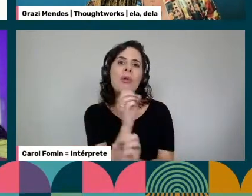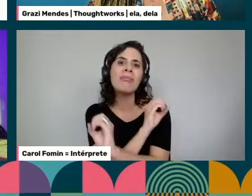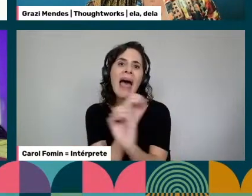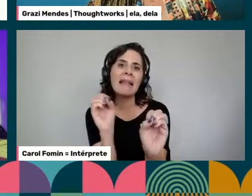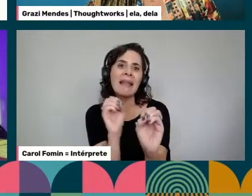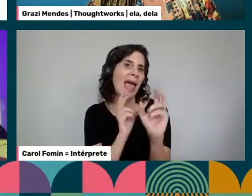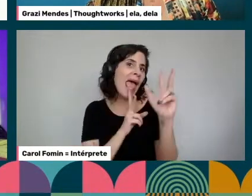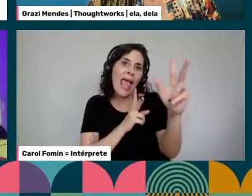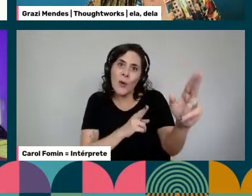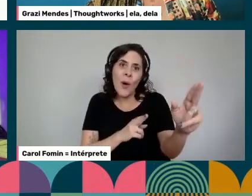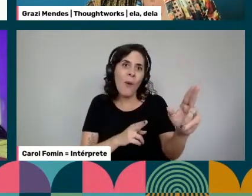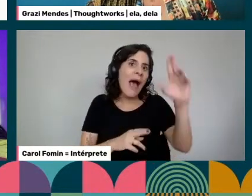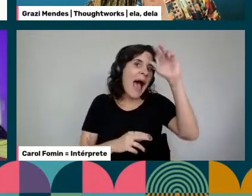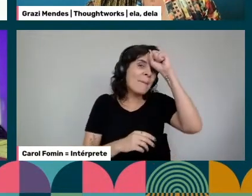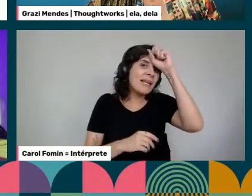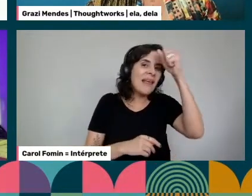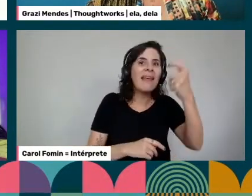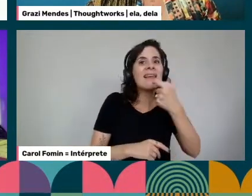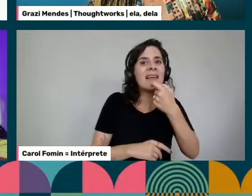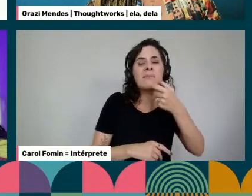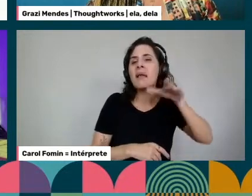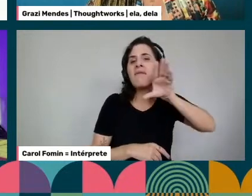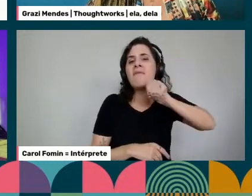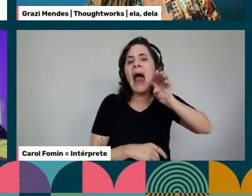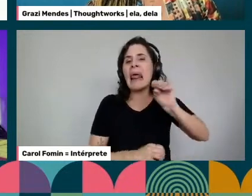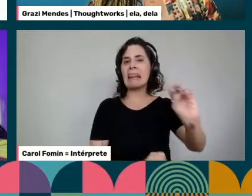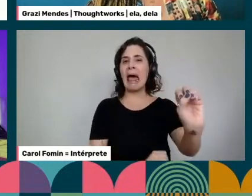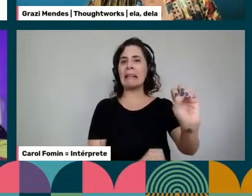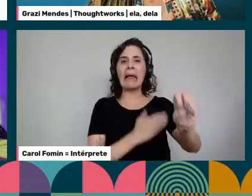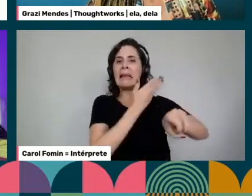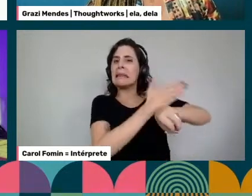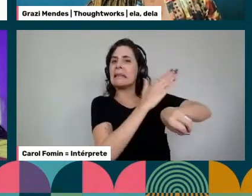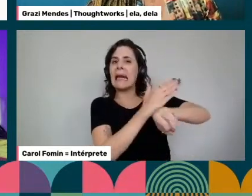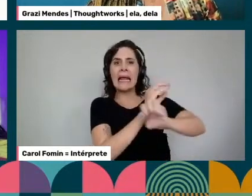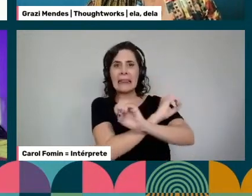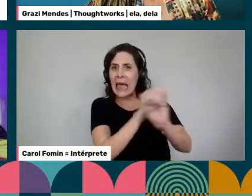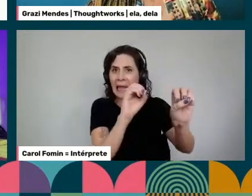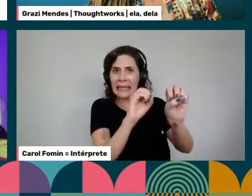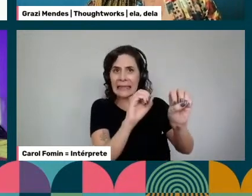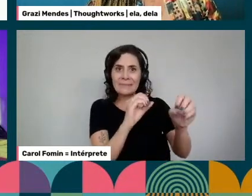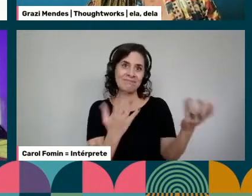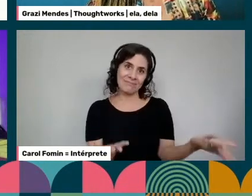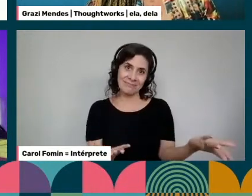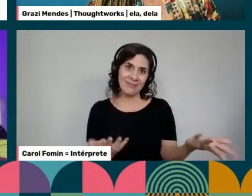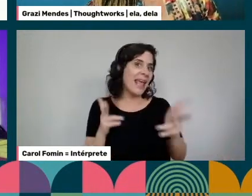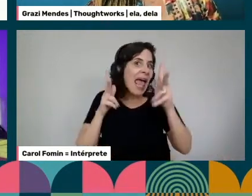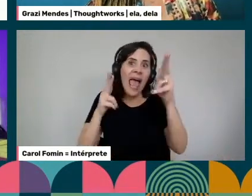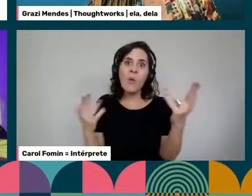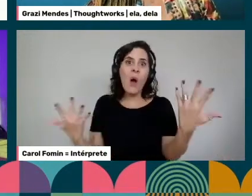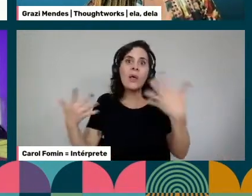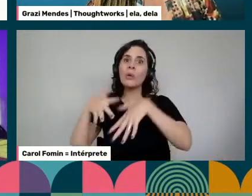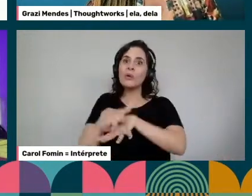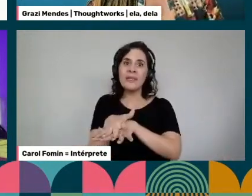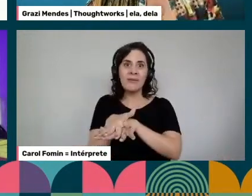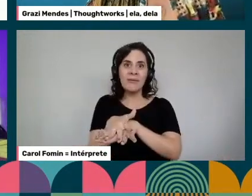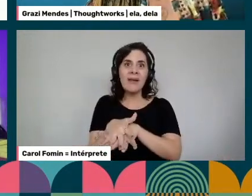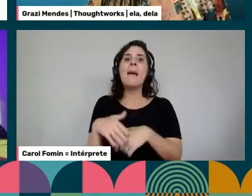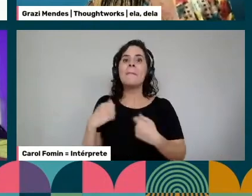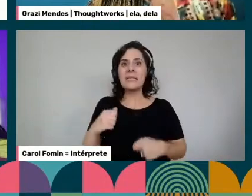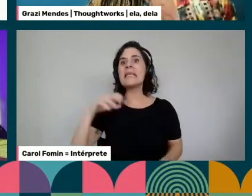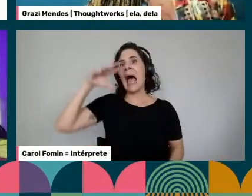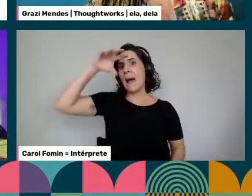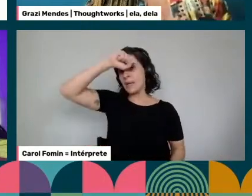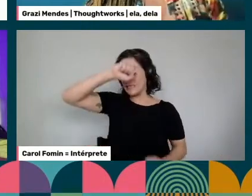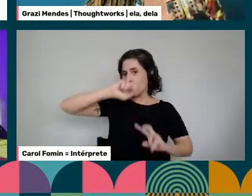vai atrofiando ali. A mesma coisa acontece com a inclusão. Você tem que aprender e tem que conviver para isso dar certo, né? E a forma